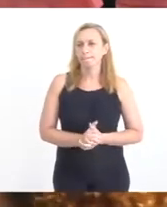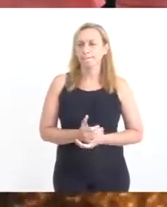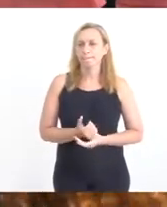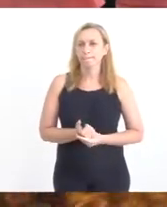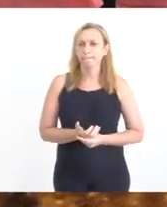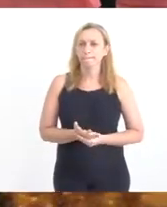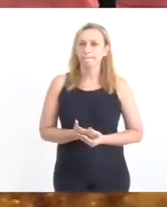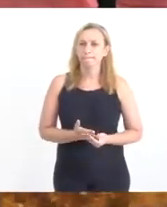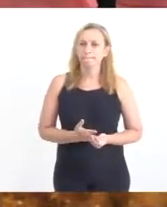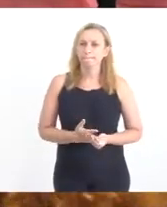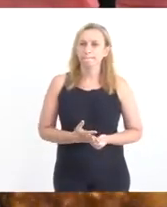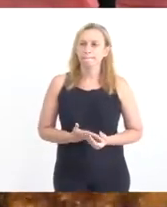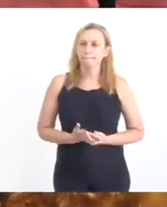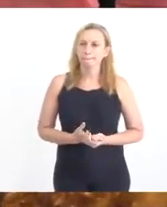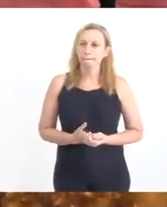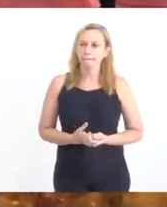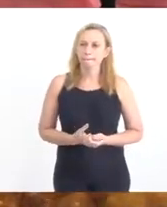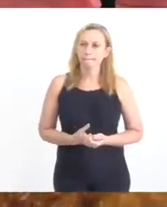mundo